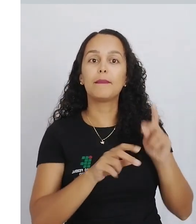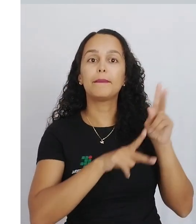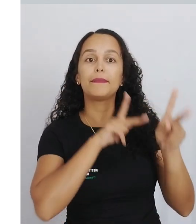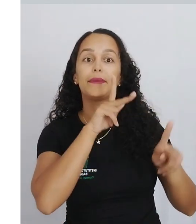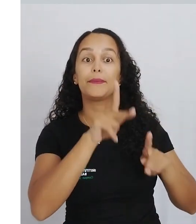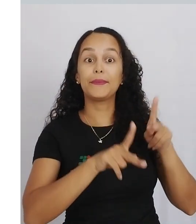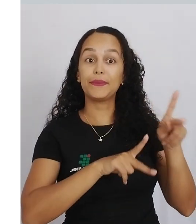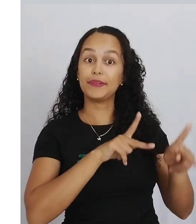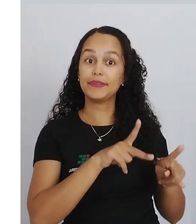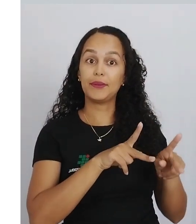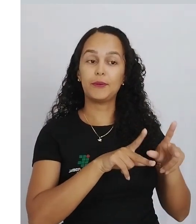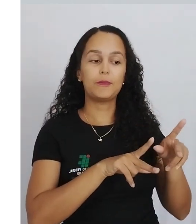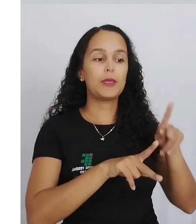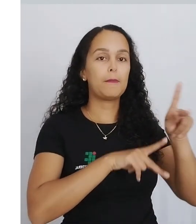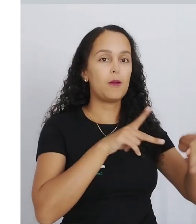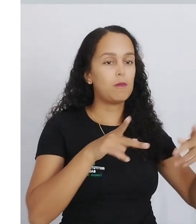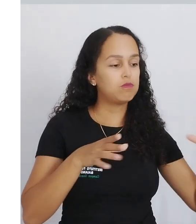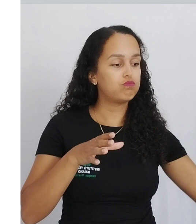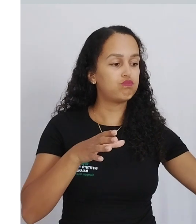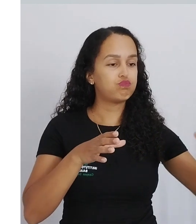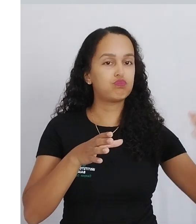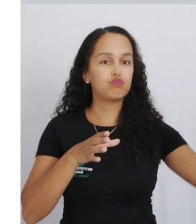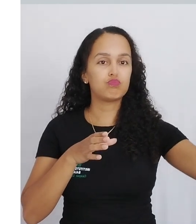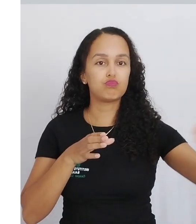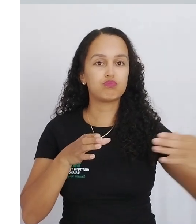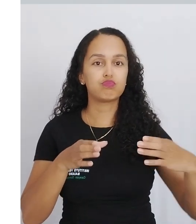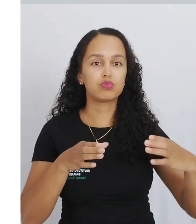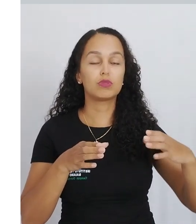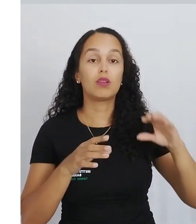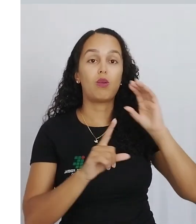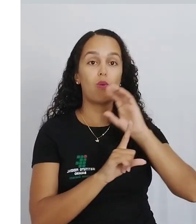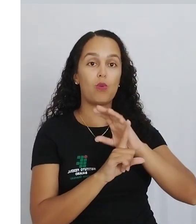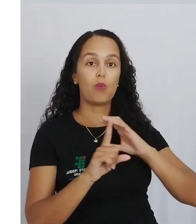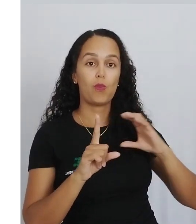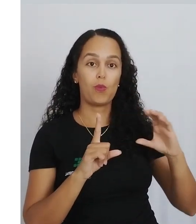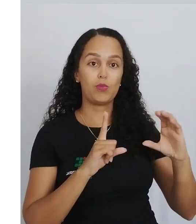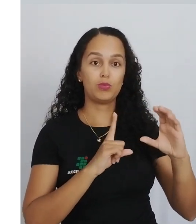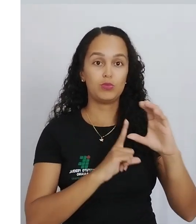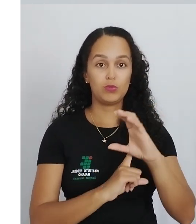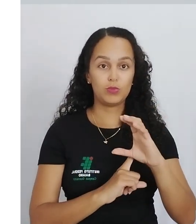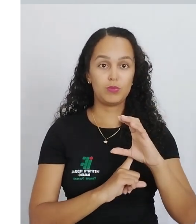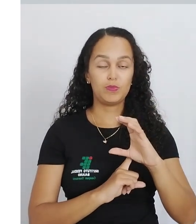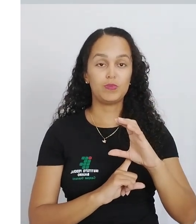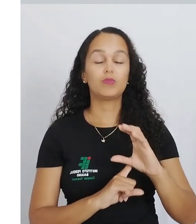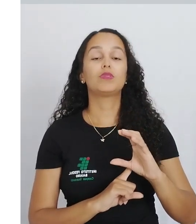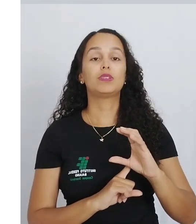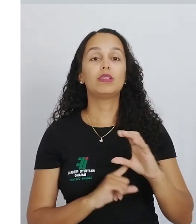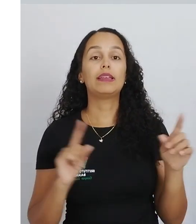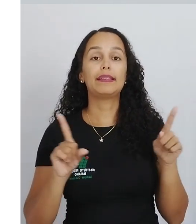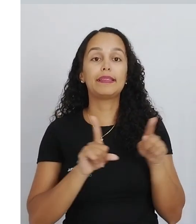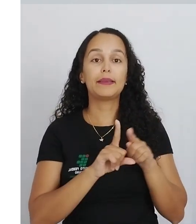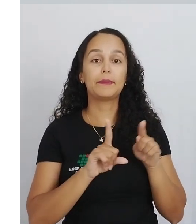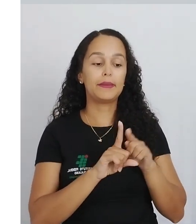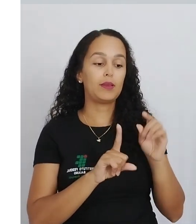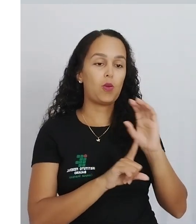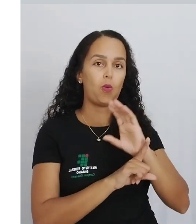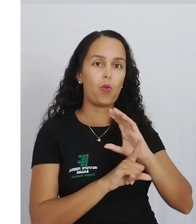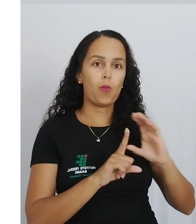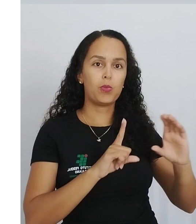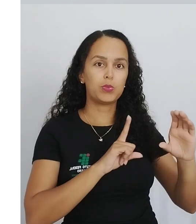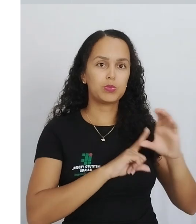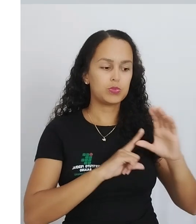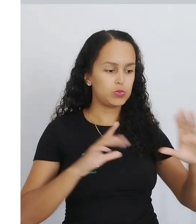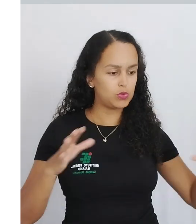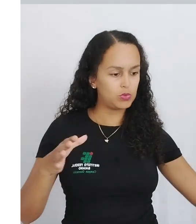um conjunto de populações forma a comunidade, que pode ser chamada de biocenose também. As comunidades,